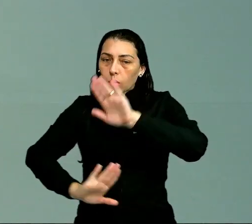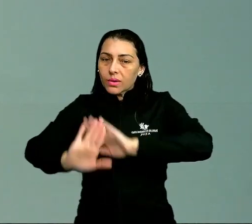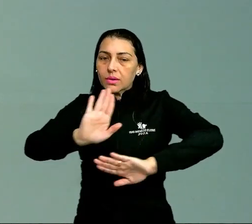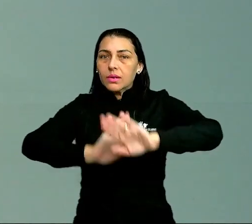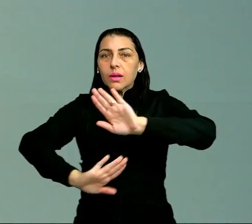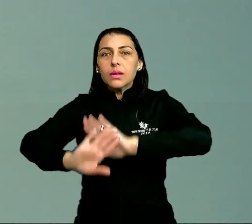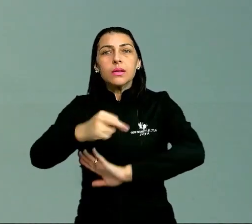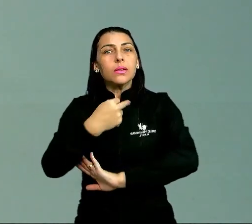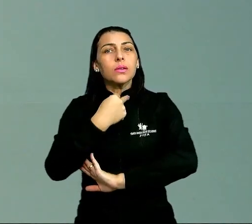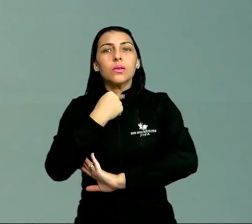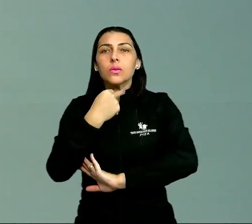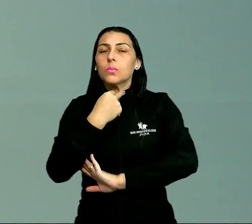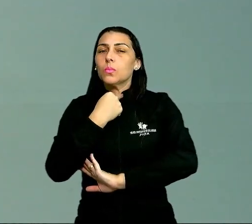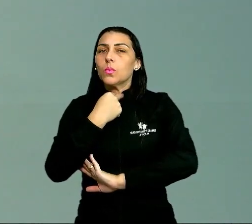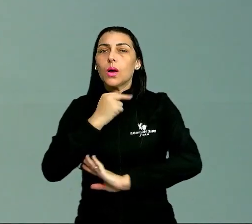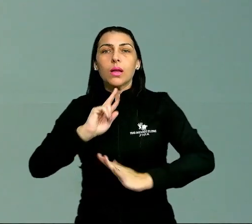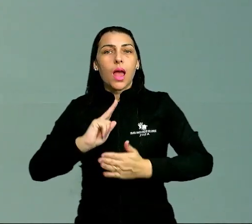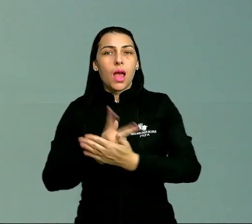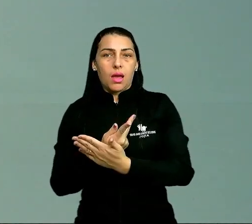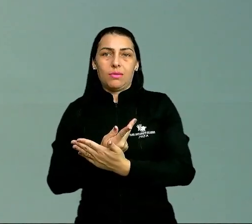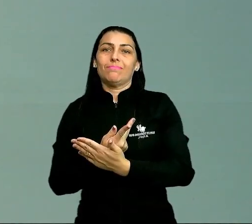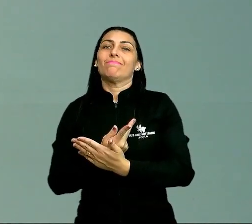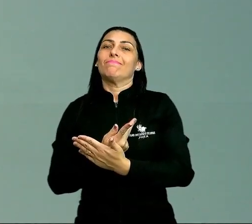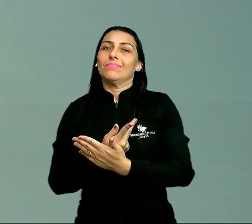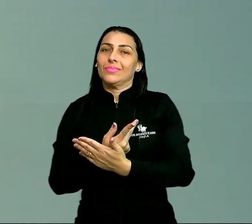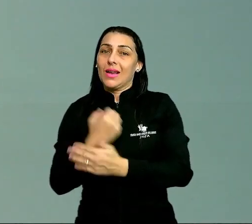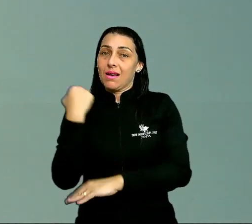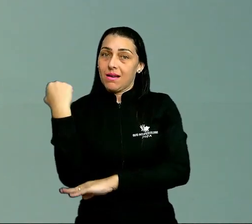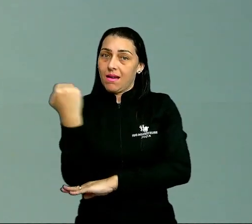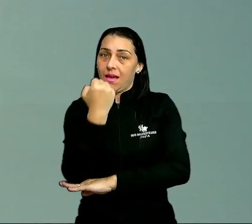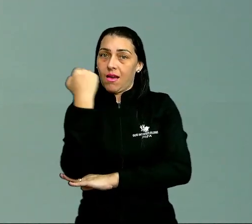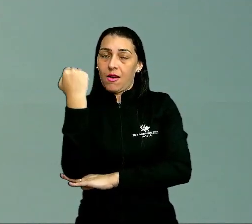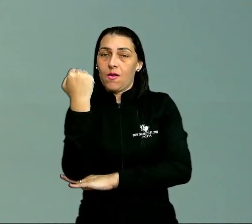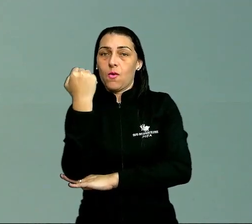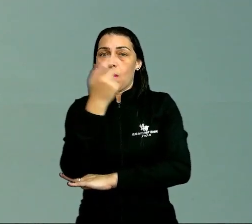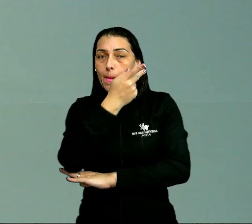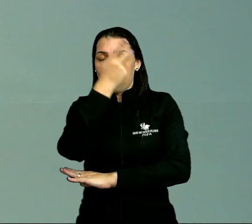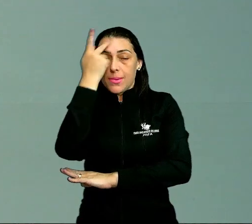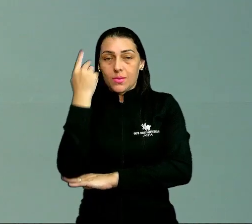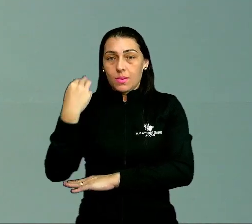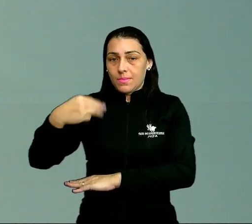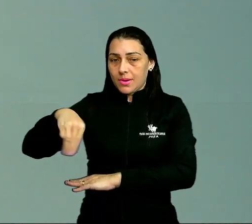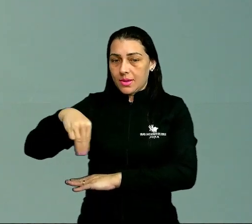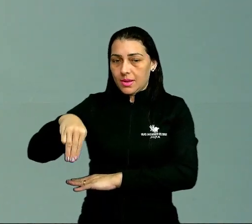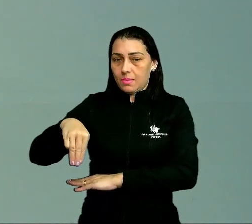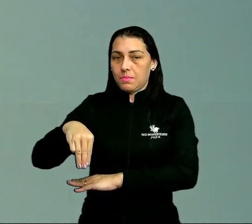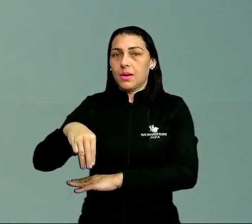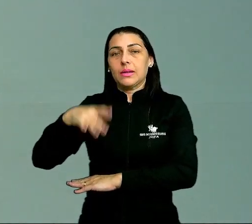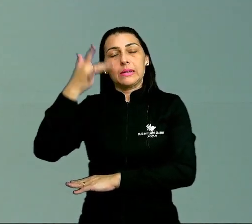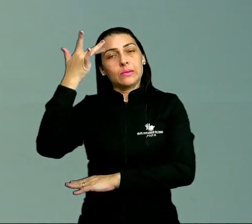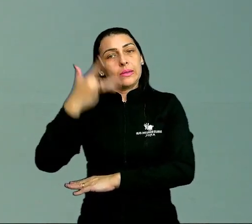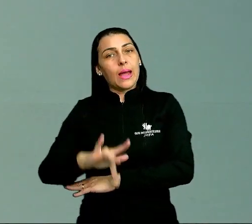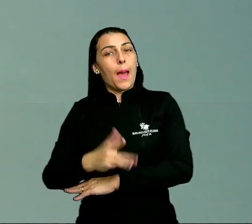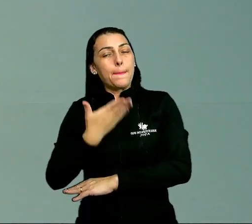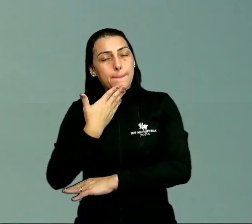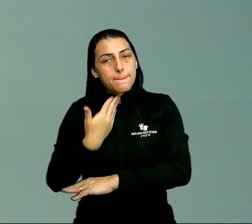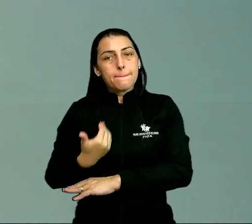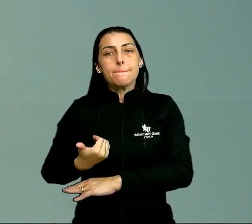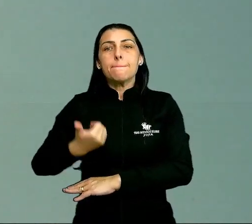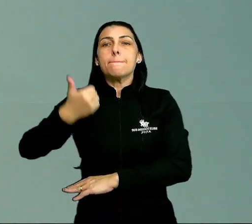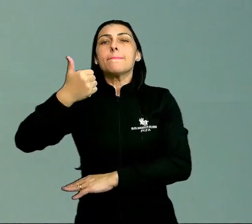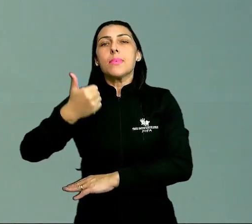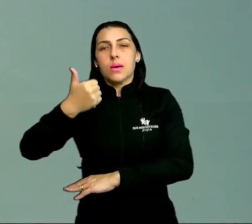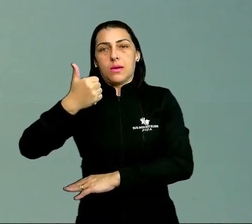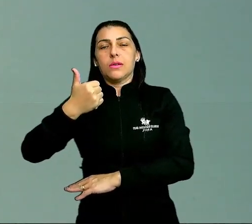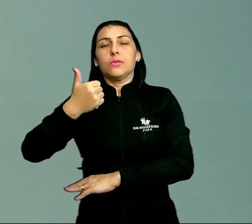que não possam incorrer em erros fatais. Uma autoridade em matemática talvez não seja a melhor ou a